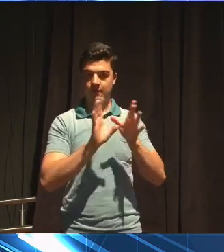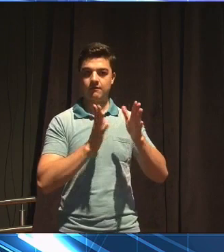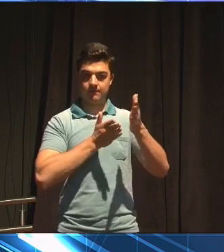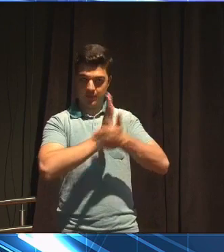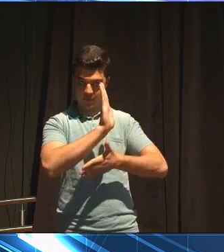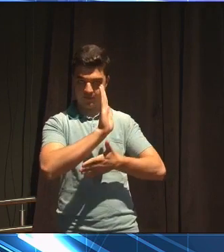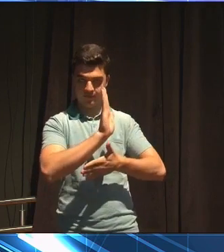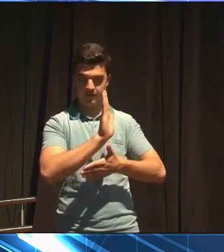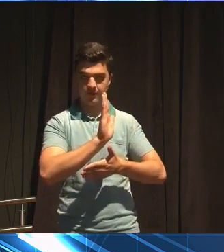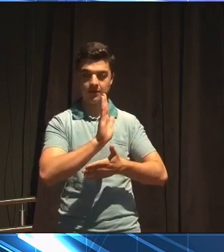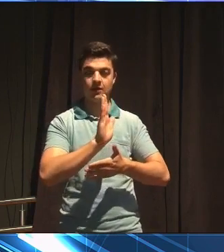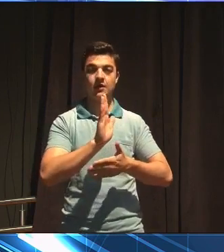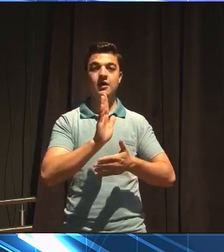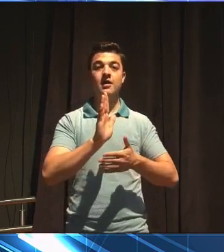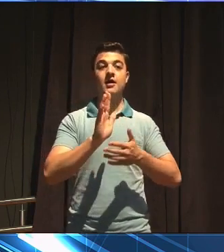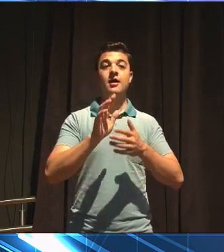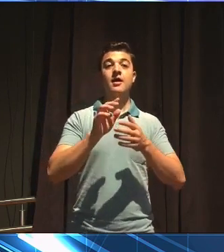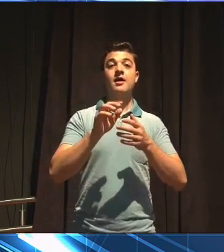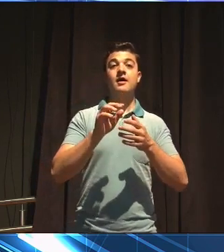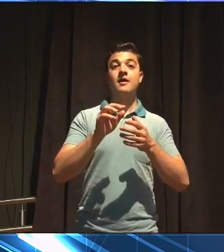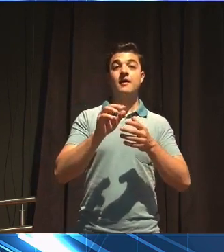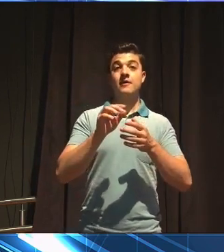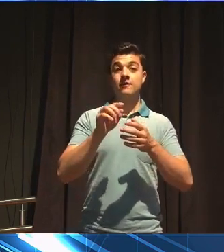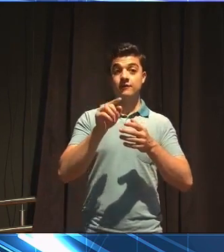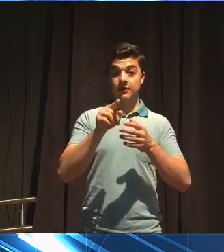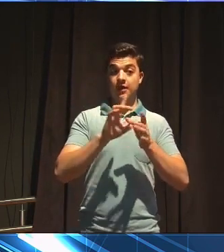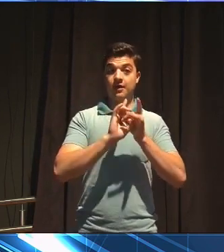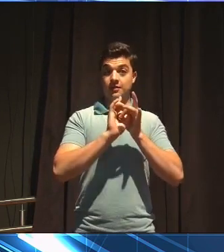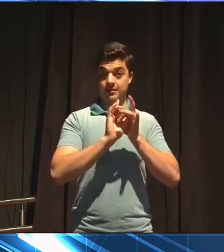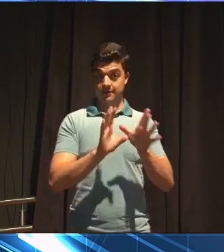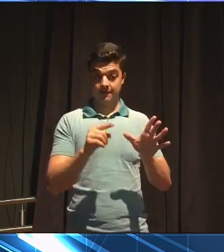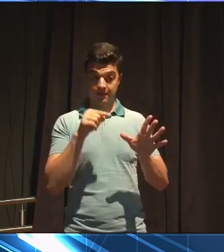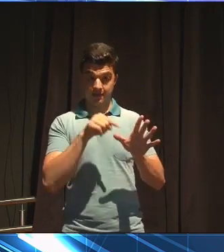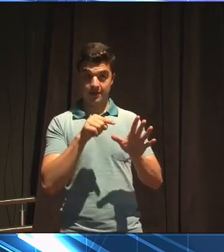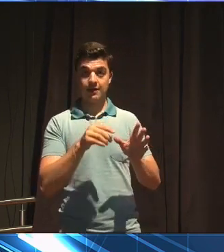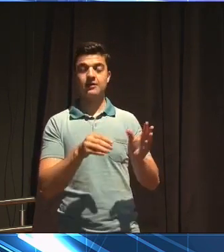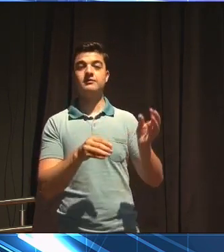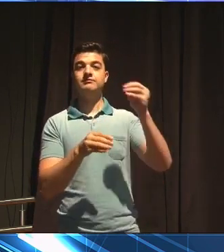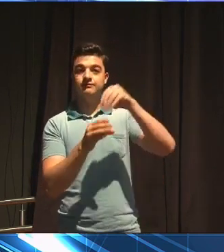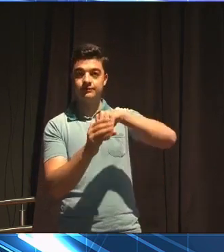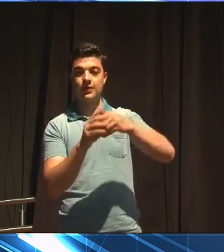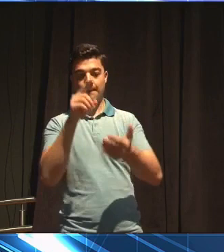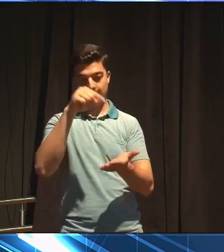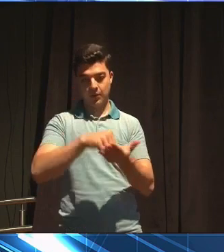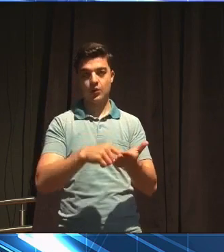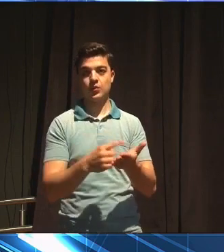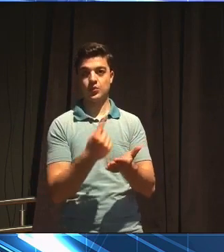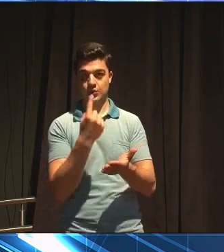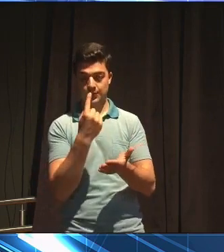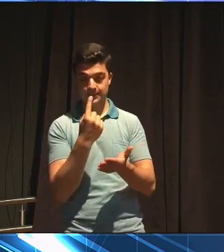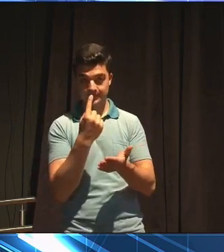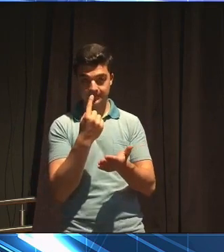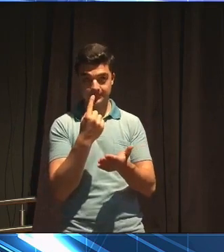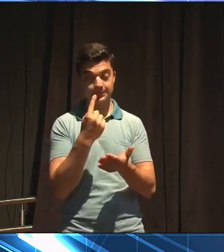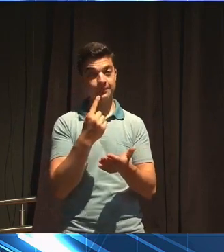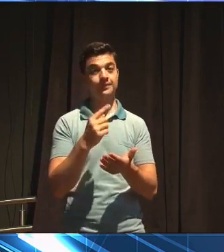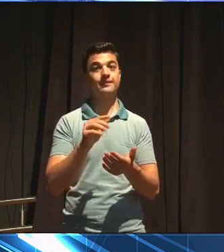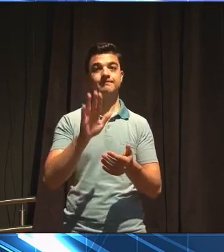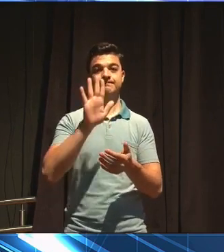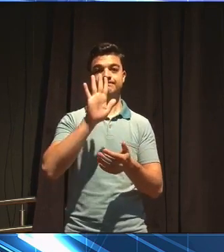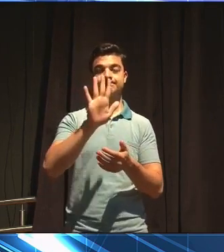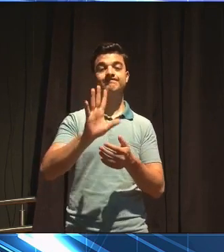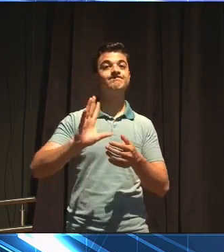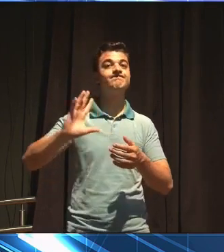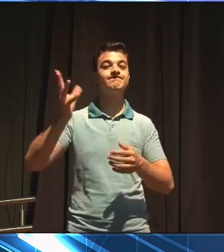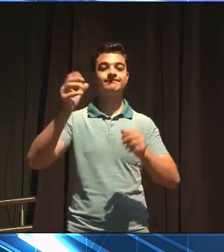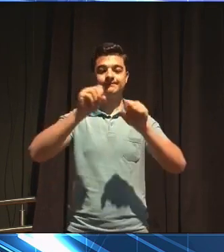você centraliza a sua permissão, porém, você vai ficar com um